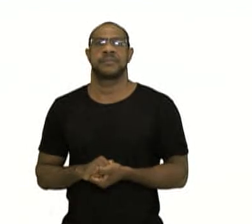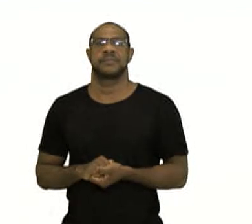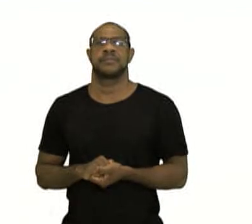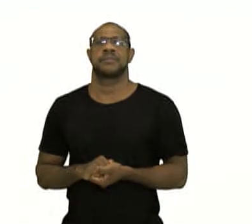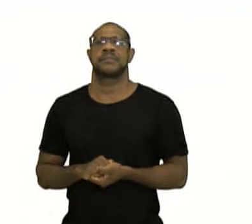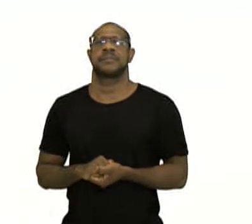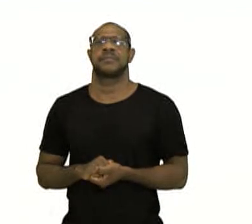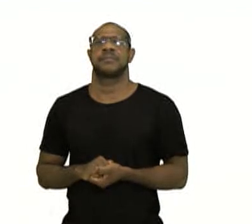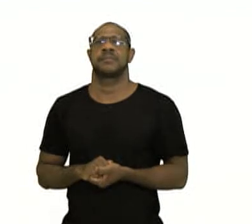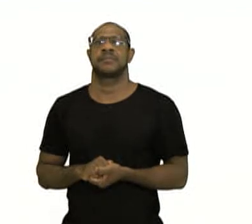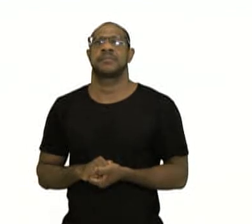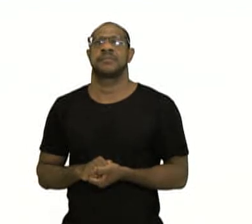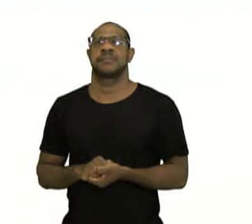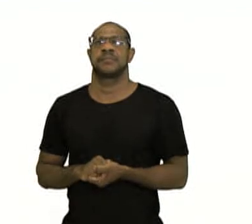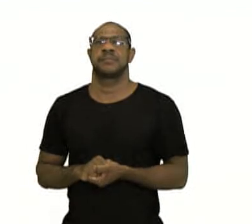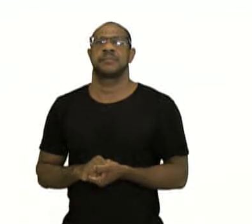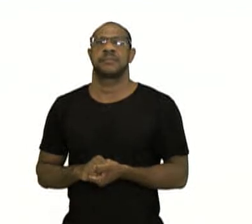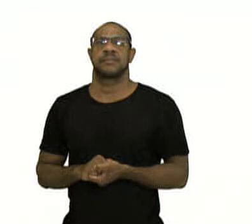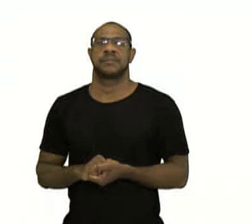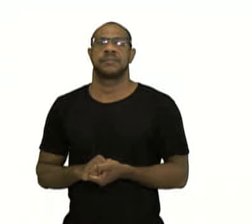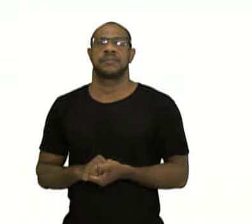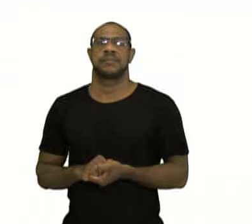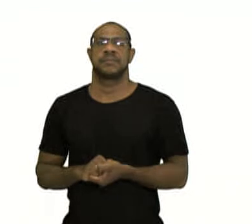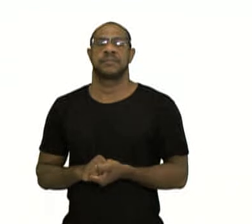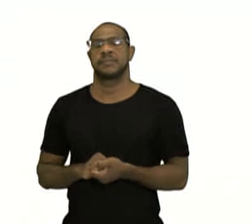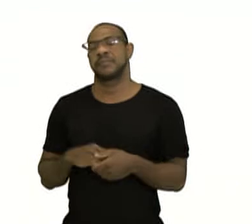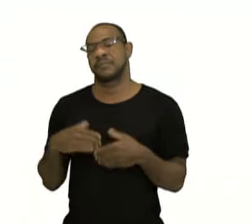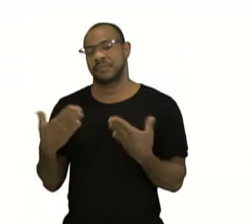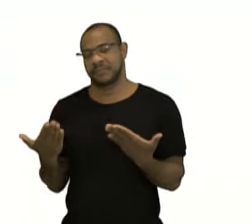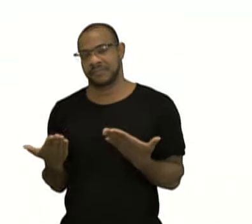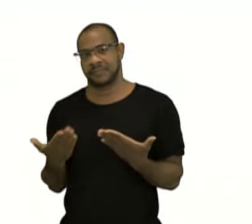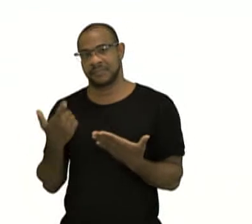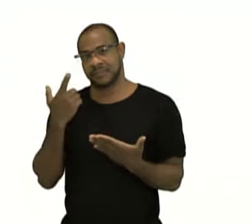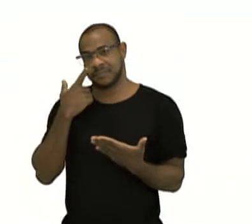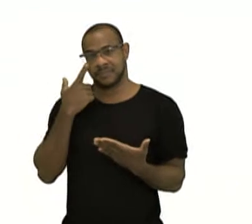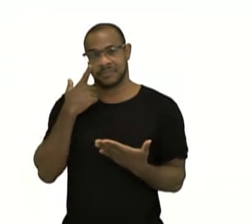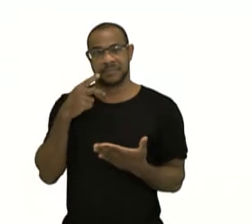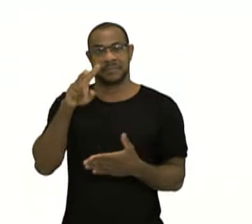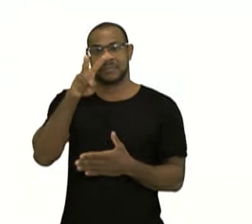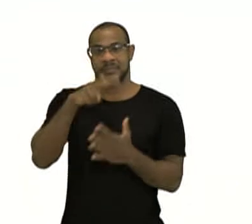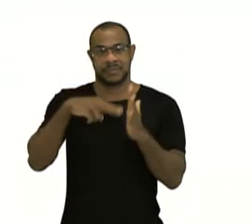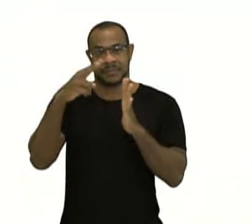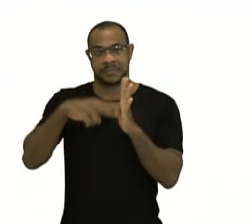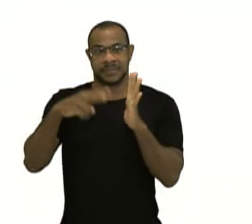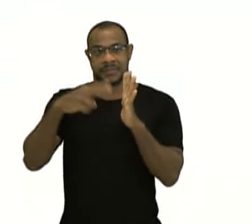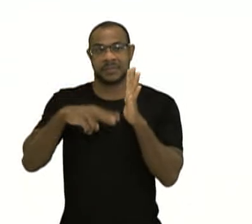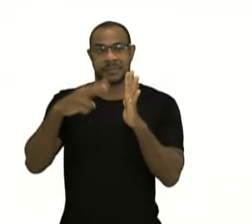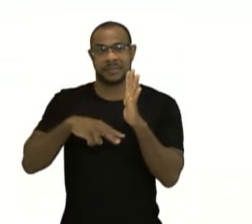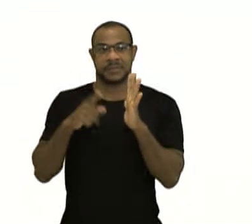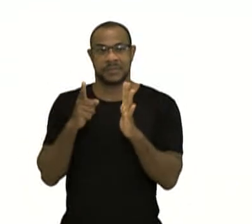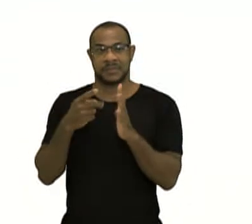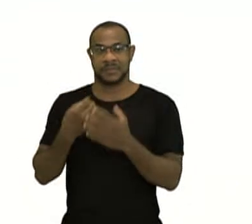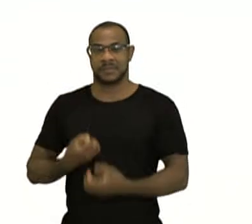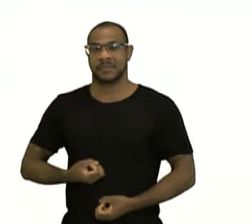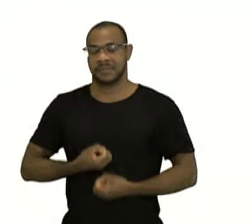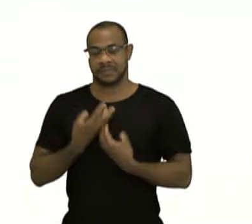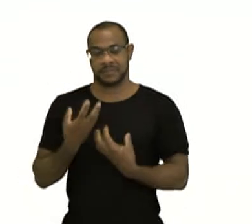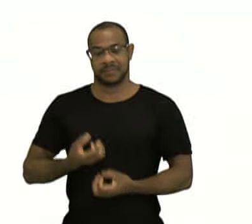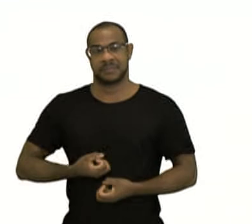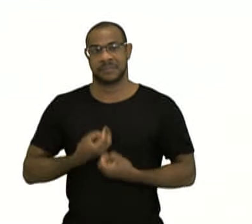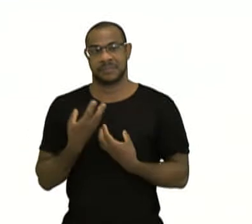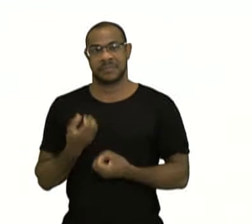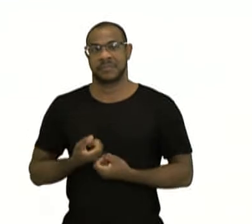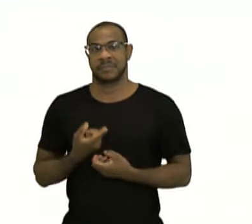una posibilidad para todo. Entonces ahora leyendo esses dois